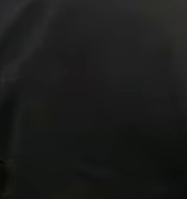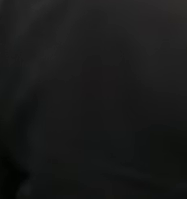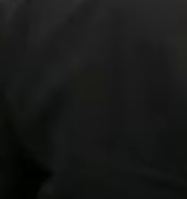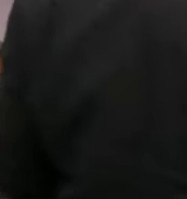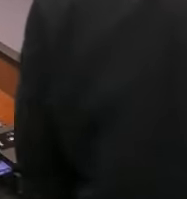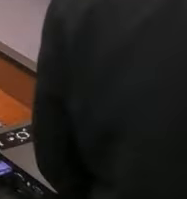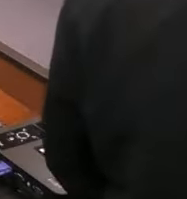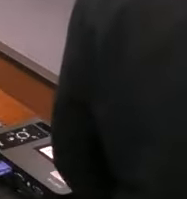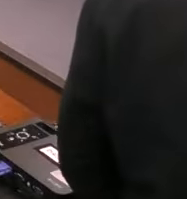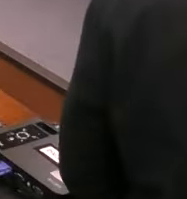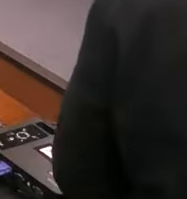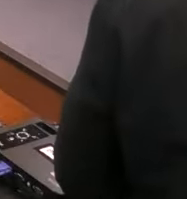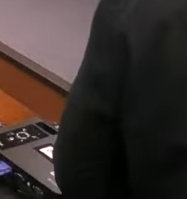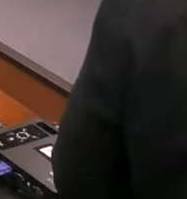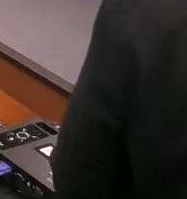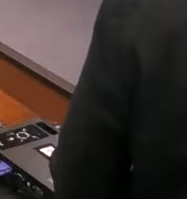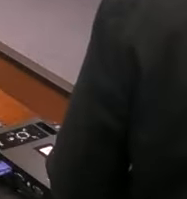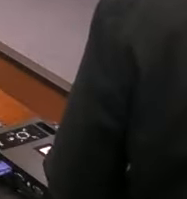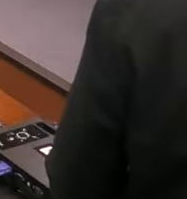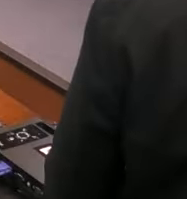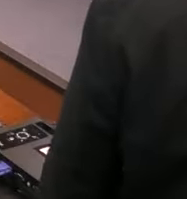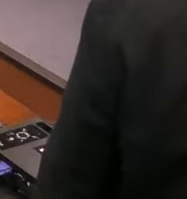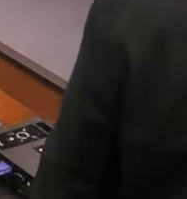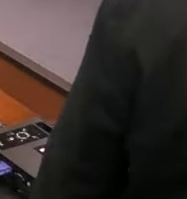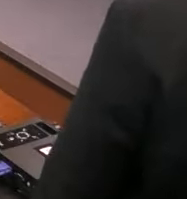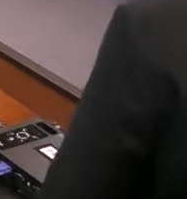Nós estamos aqui hoje de forma